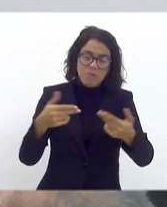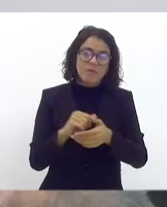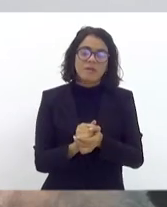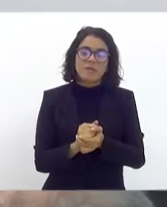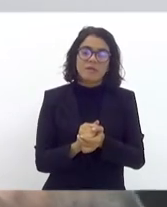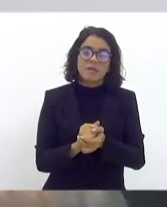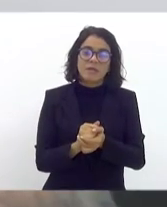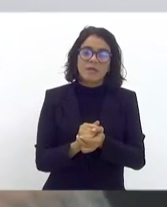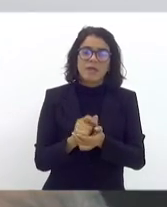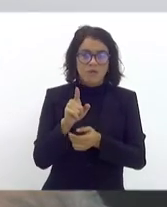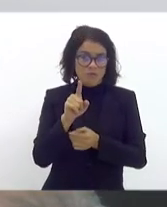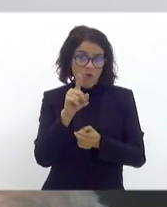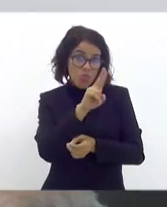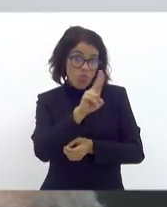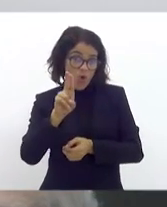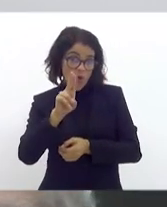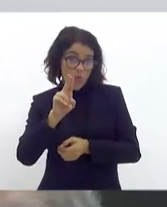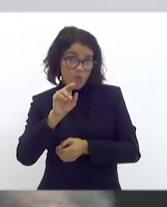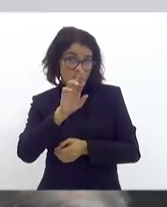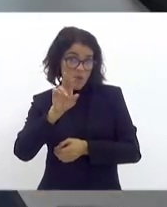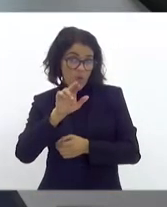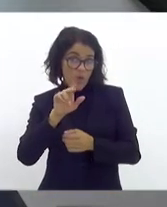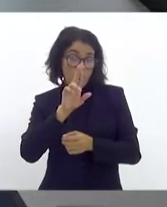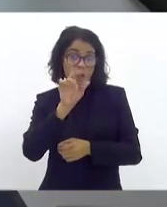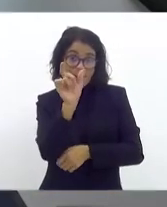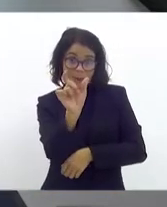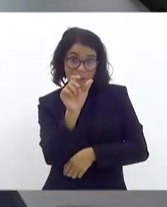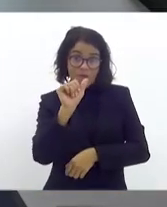deliberar mesmo internamente. Foi chamado de audiência, não é uma audiência pública.